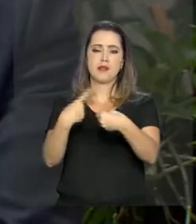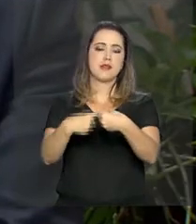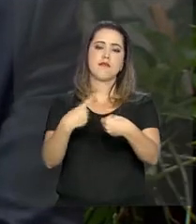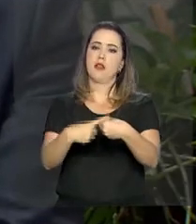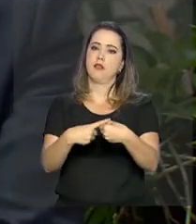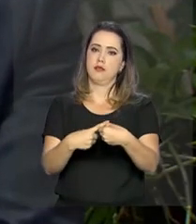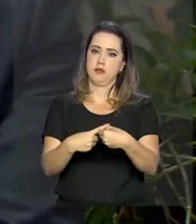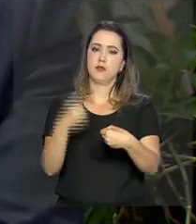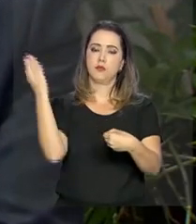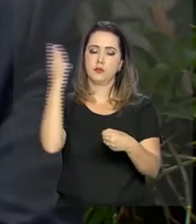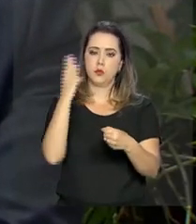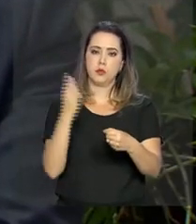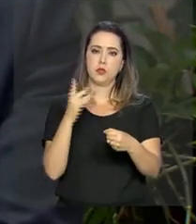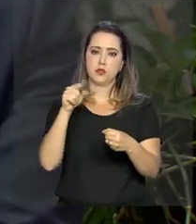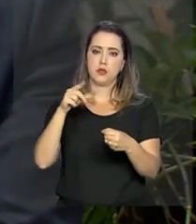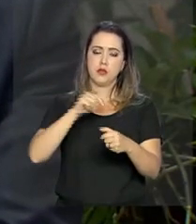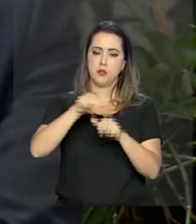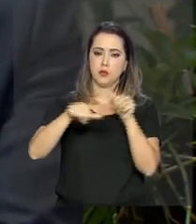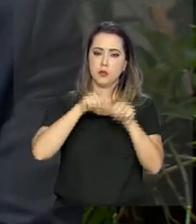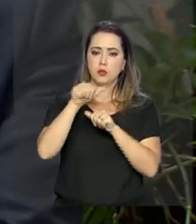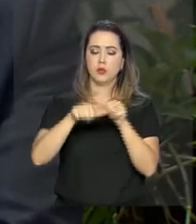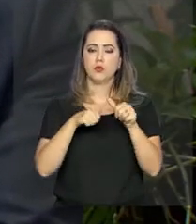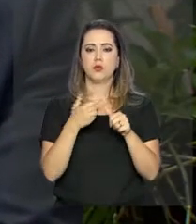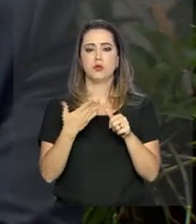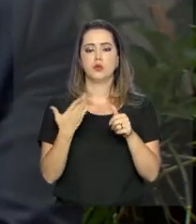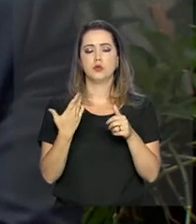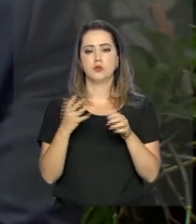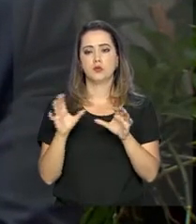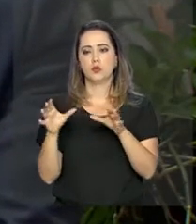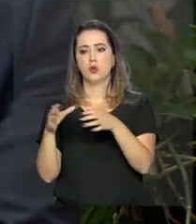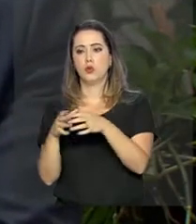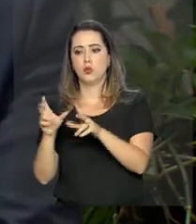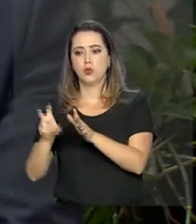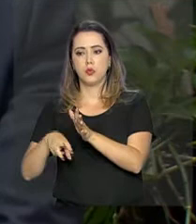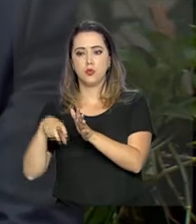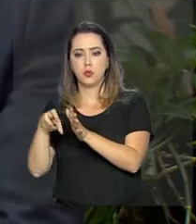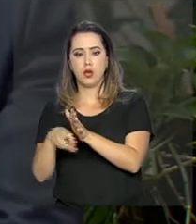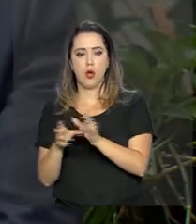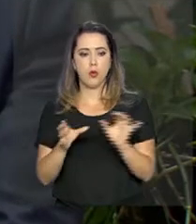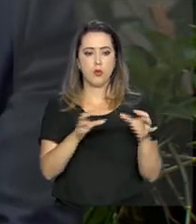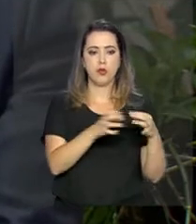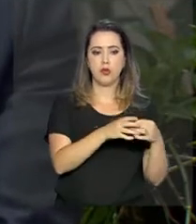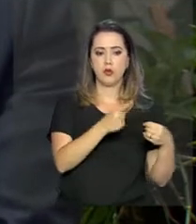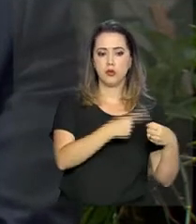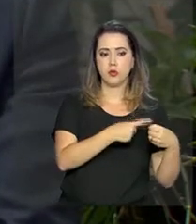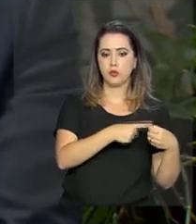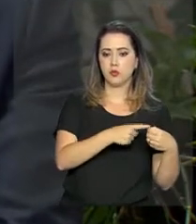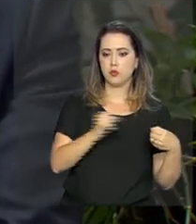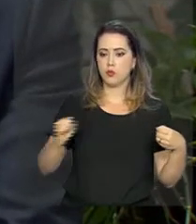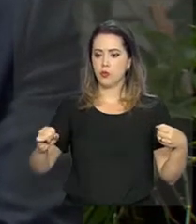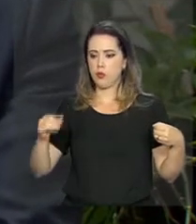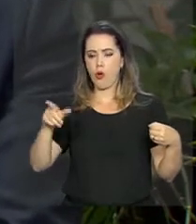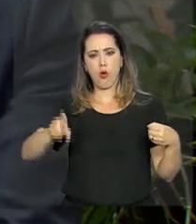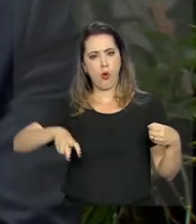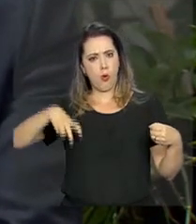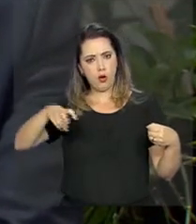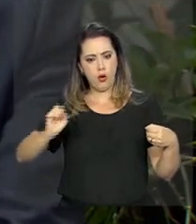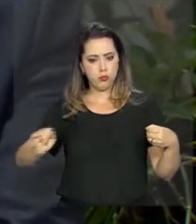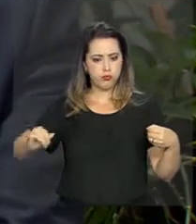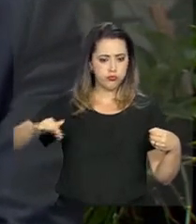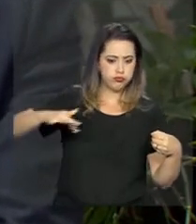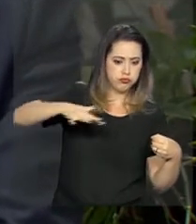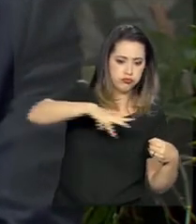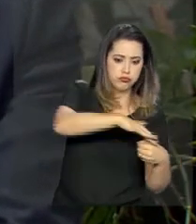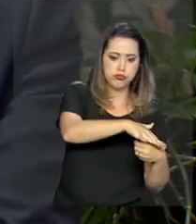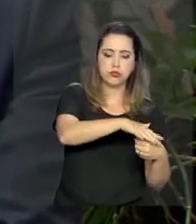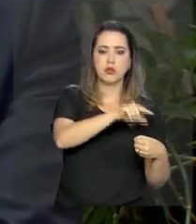mudança nem da proporção campo cidade muito rápida foi coisa de 20 anos a gente vê